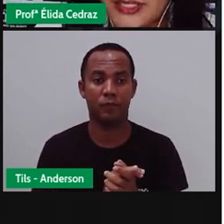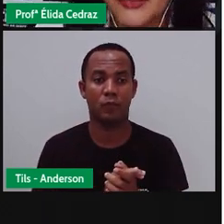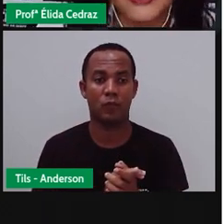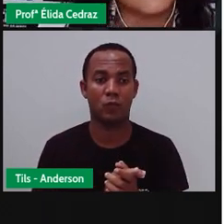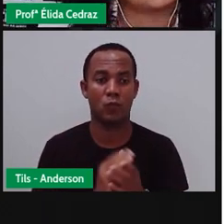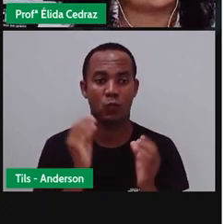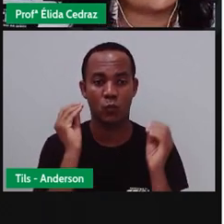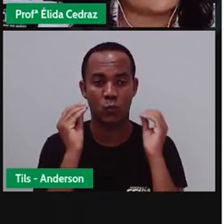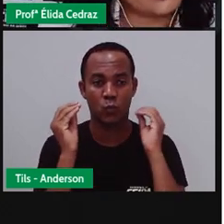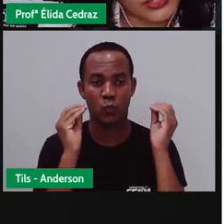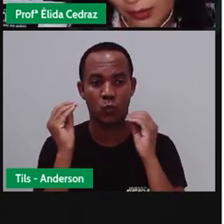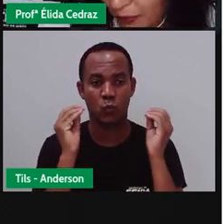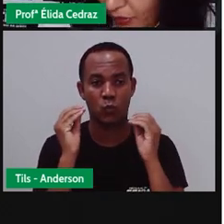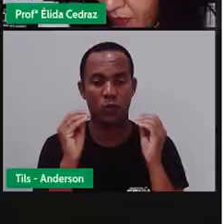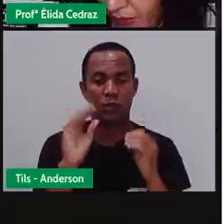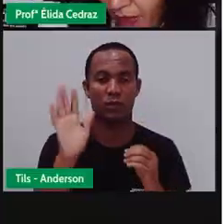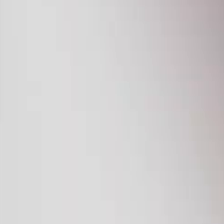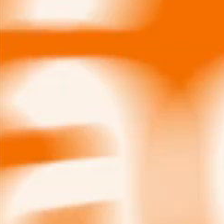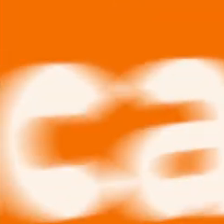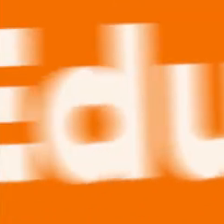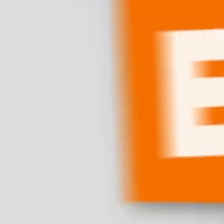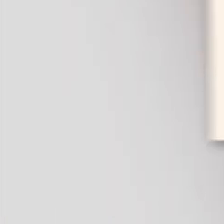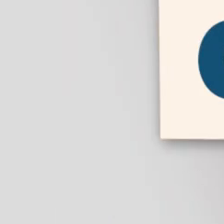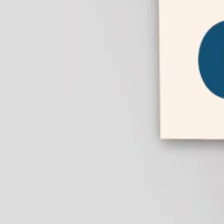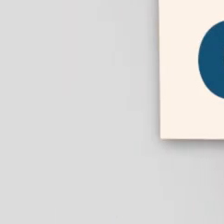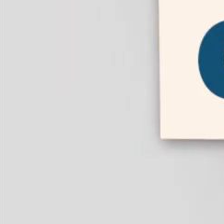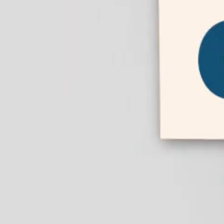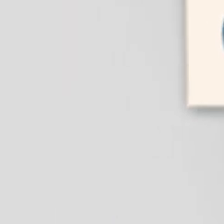coração e até a nossa próxima aula.